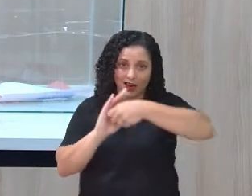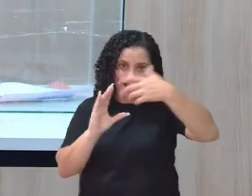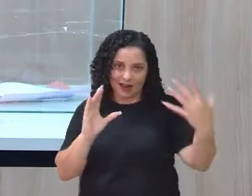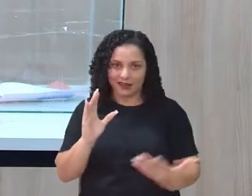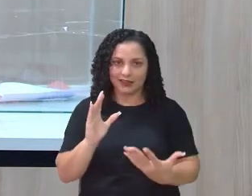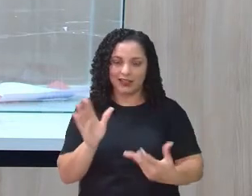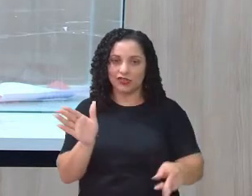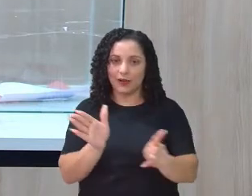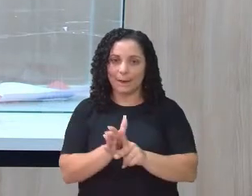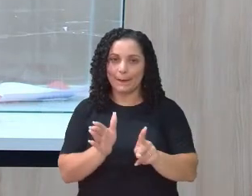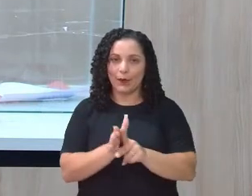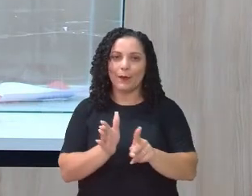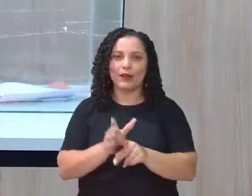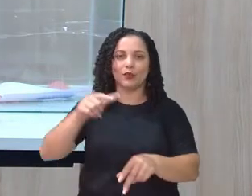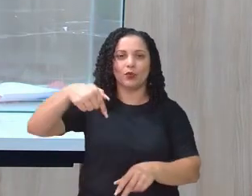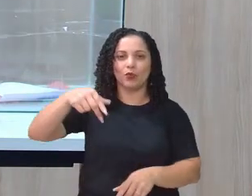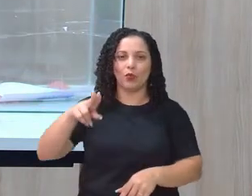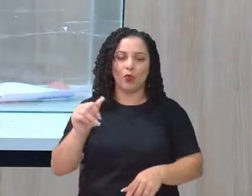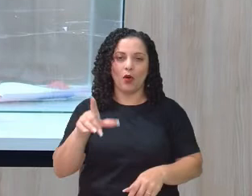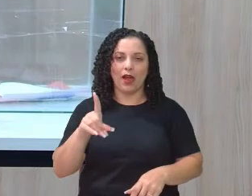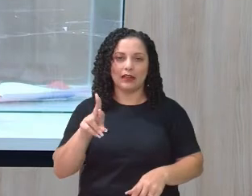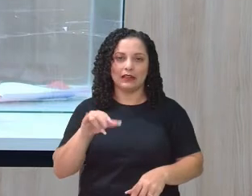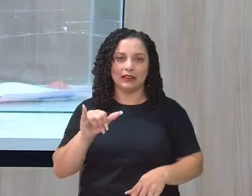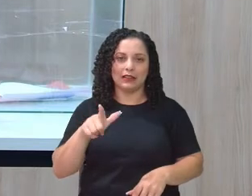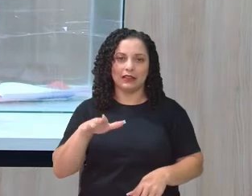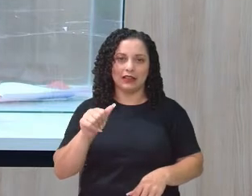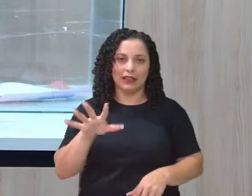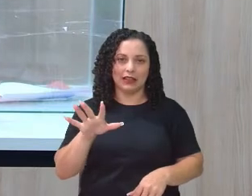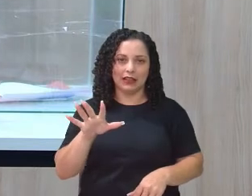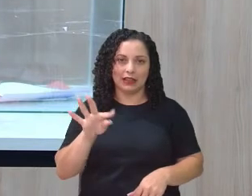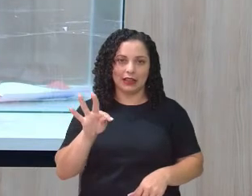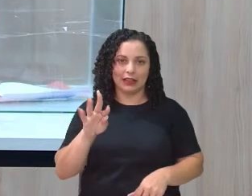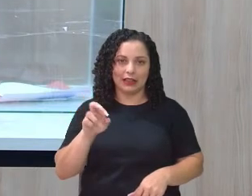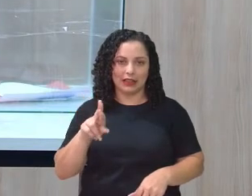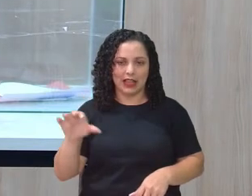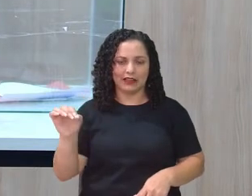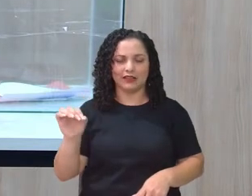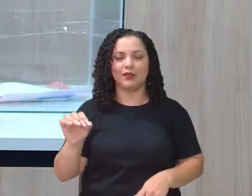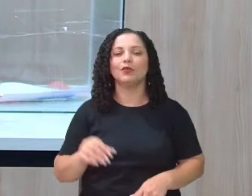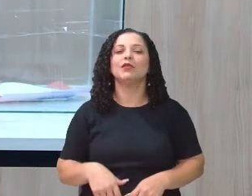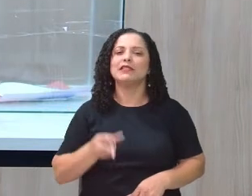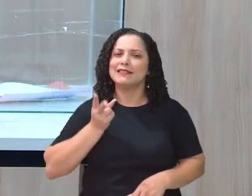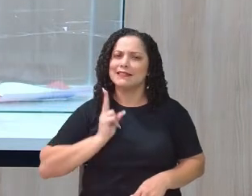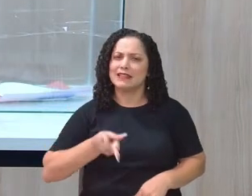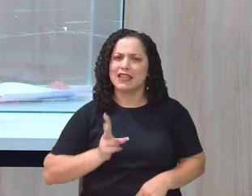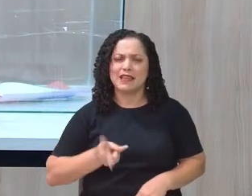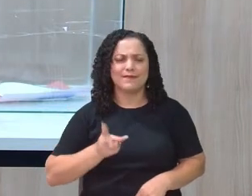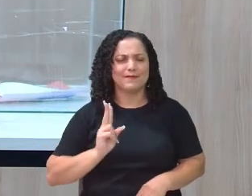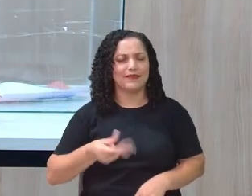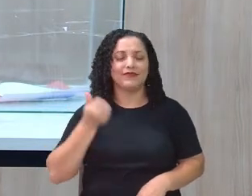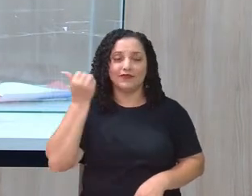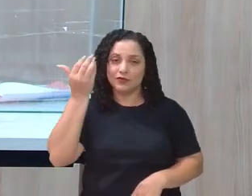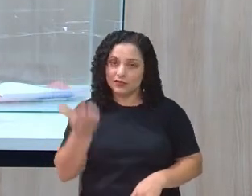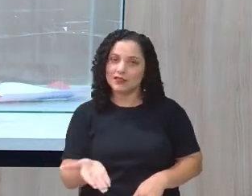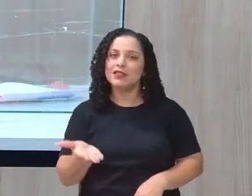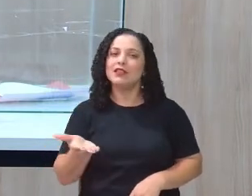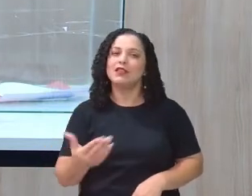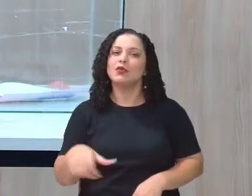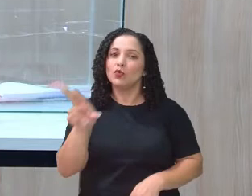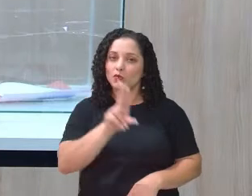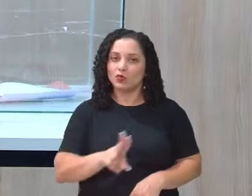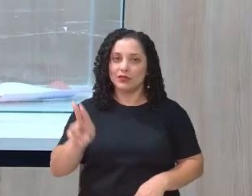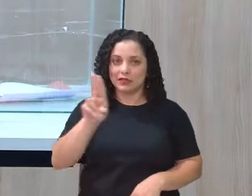do quadrilátero, certo? Então, sempre que você for se referir a um quadrilátero, sempre utilize esse